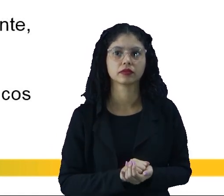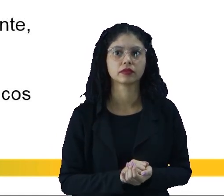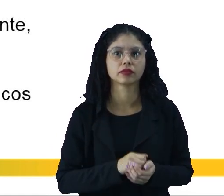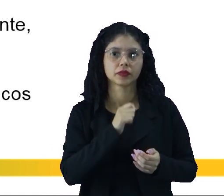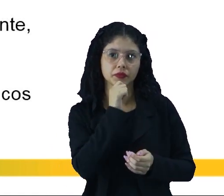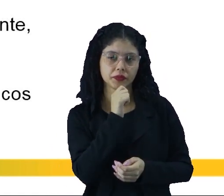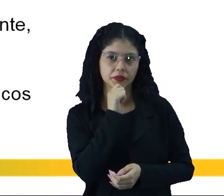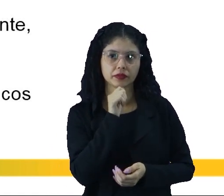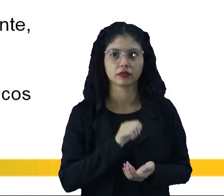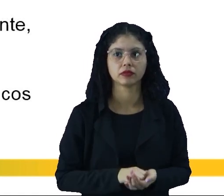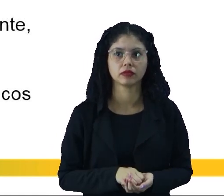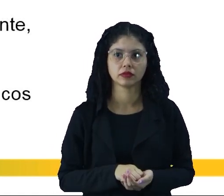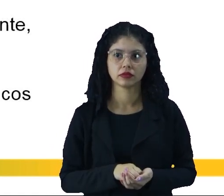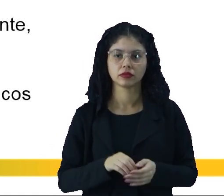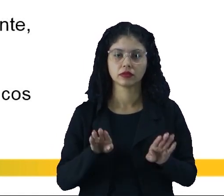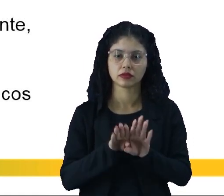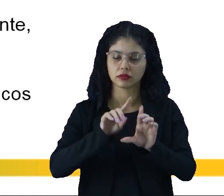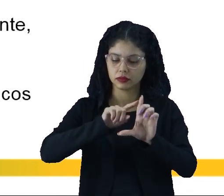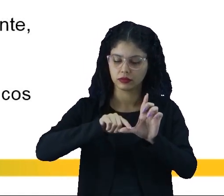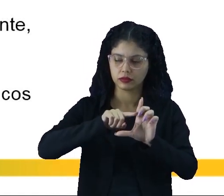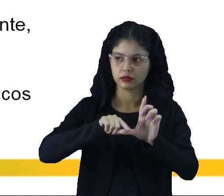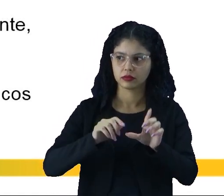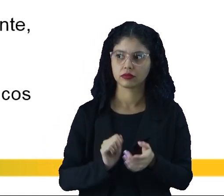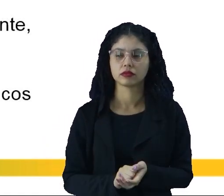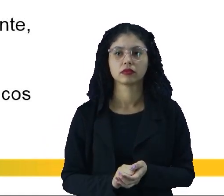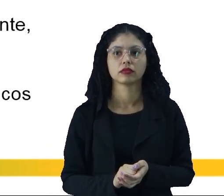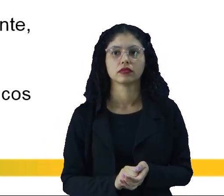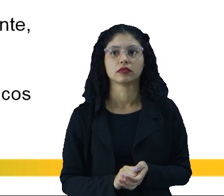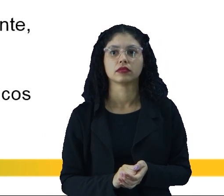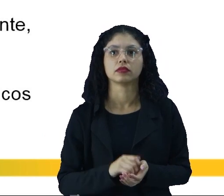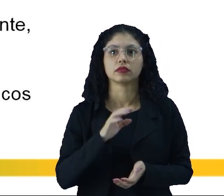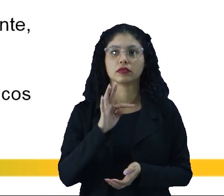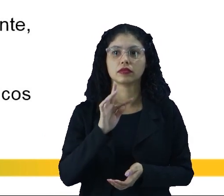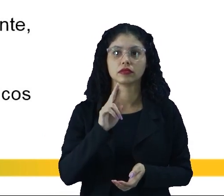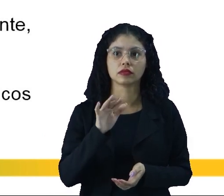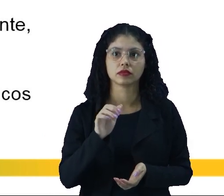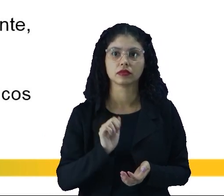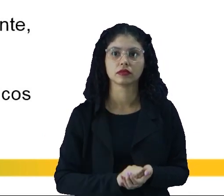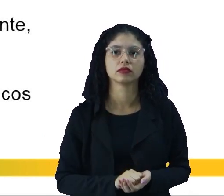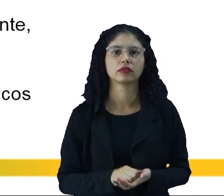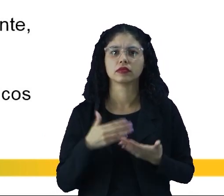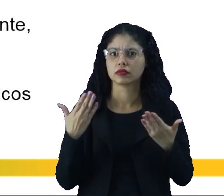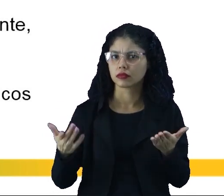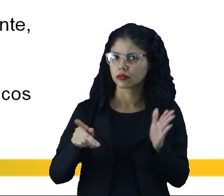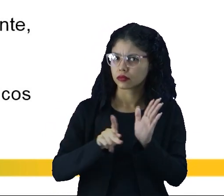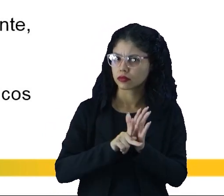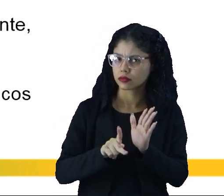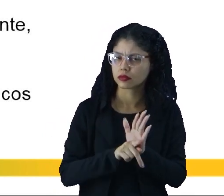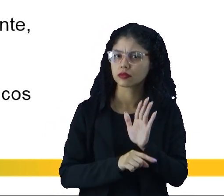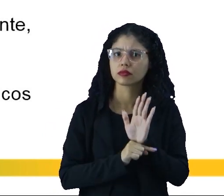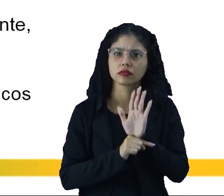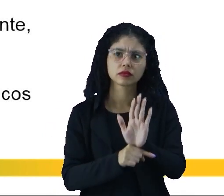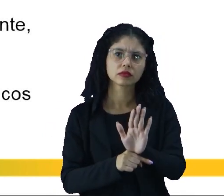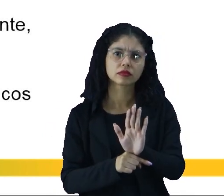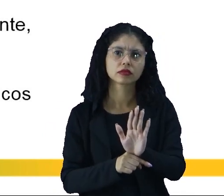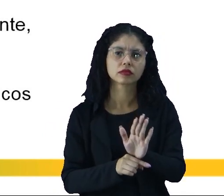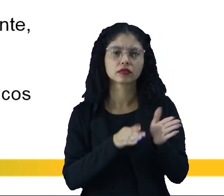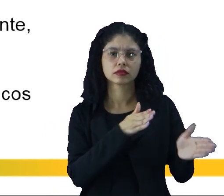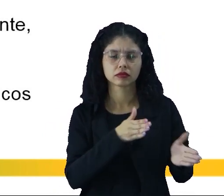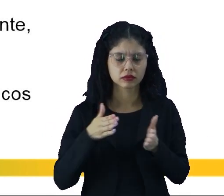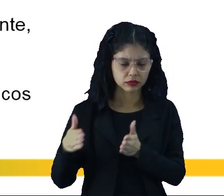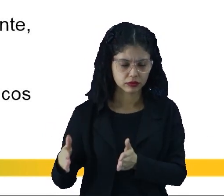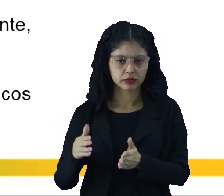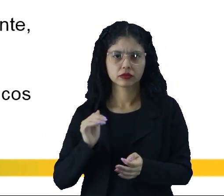disparo e para o ângulo de disparo, que é o ângulo θ. Em determinado momento de uma